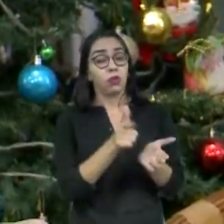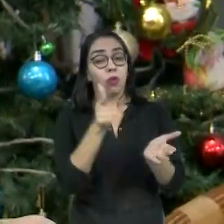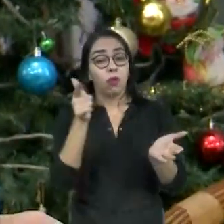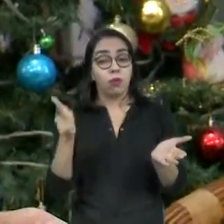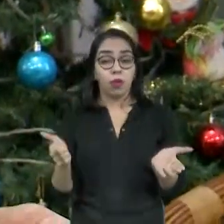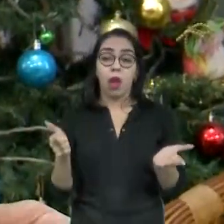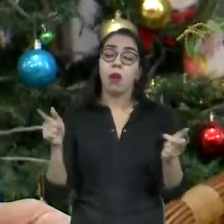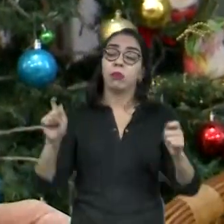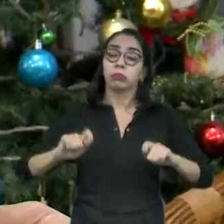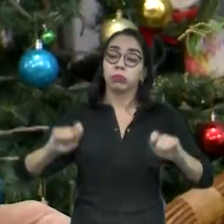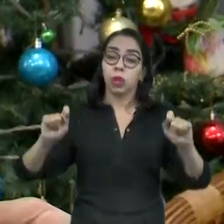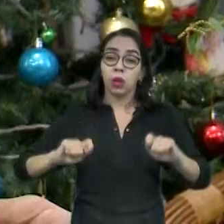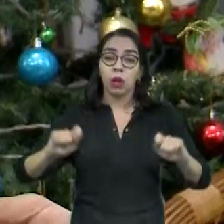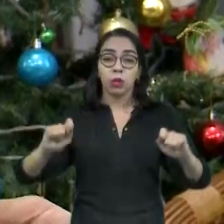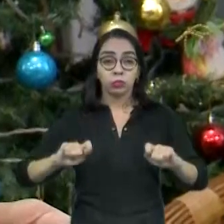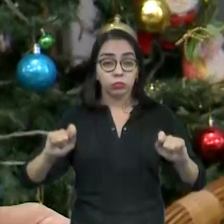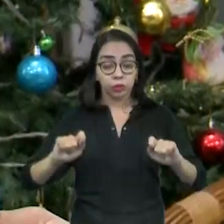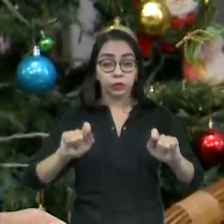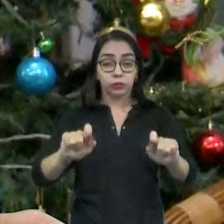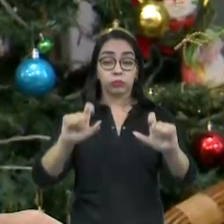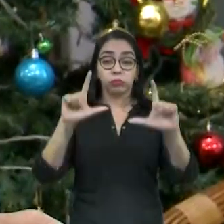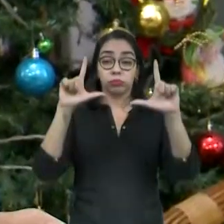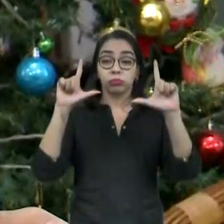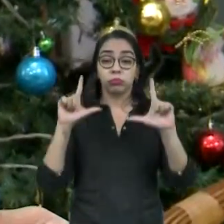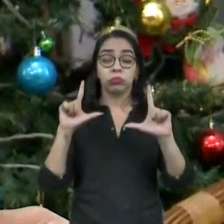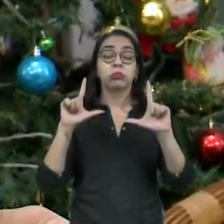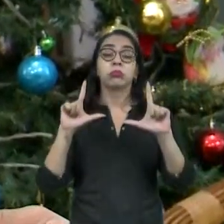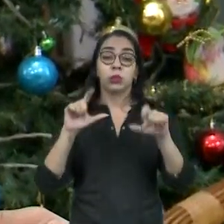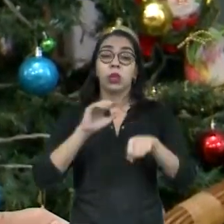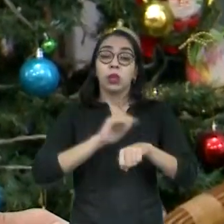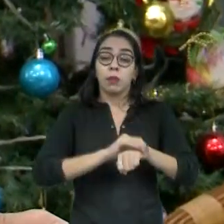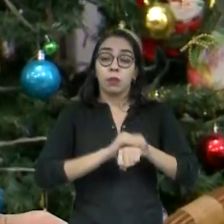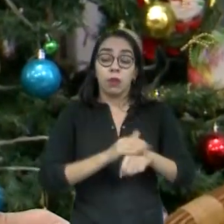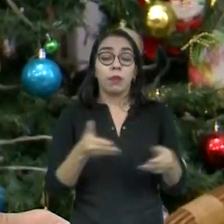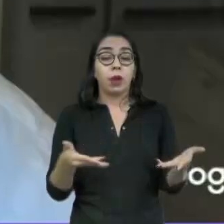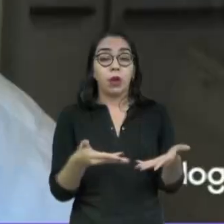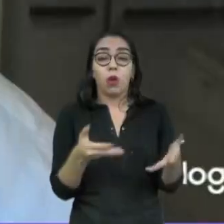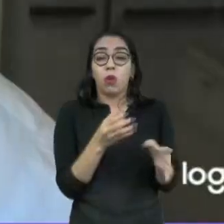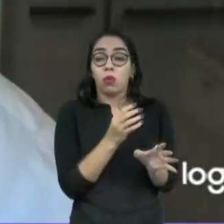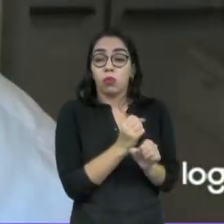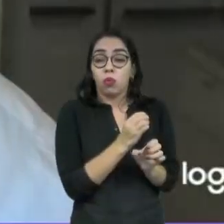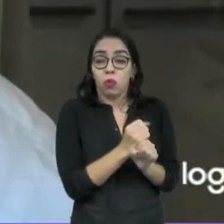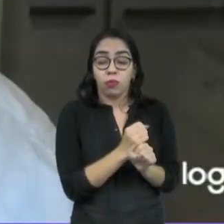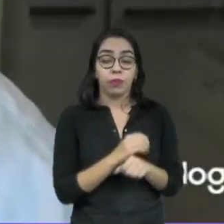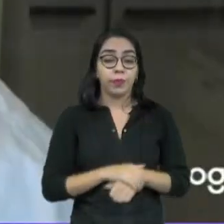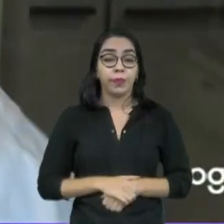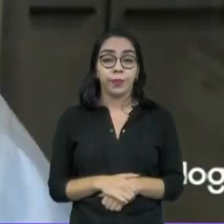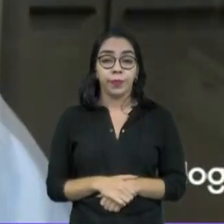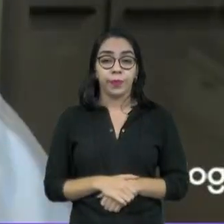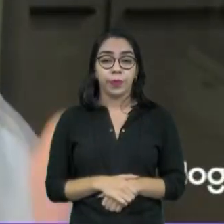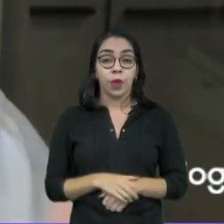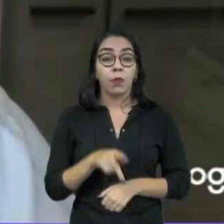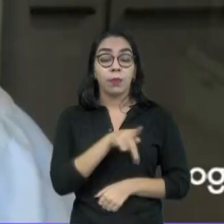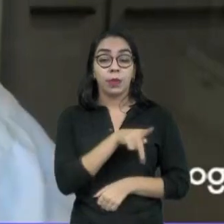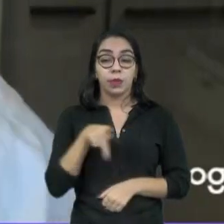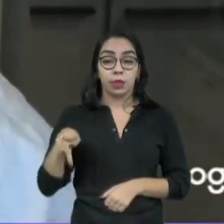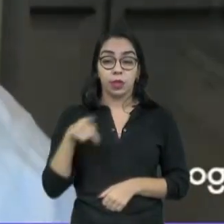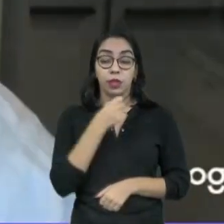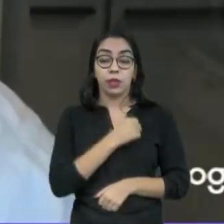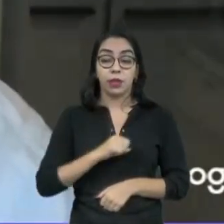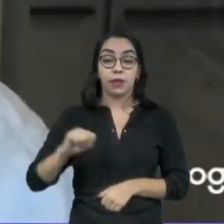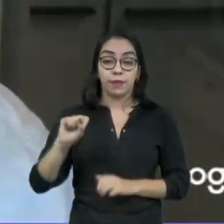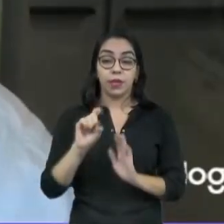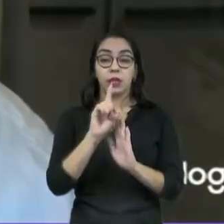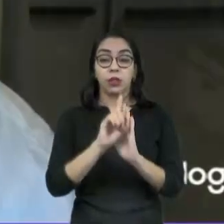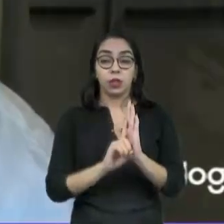correspondência e acessar a sua própria conta de água de luz etc o presidente da Comissão de defesa dos Direitos Humanos da